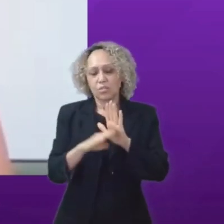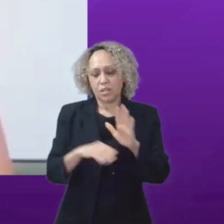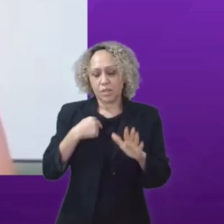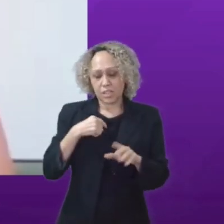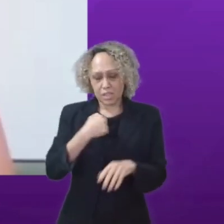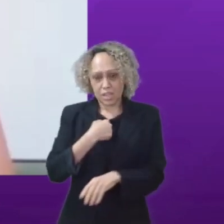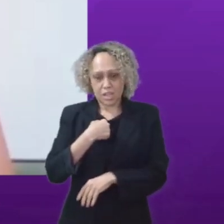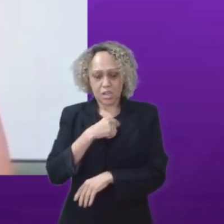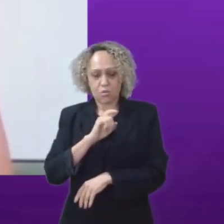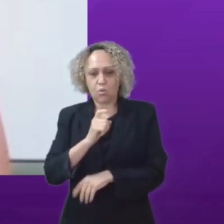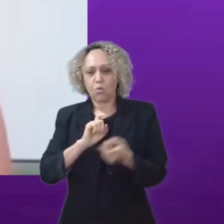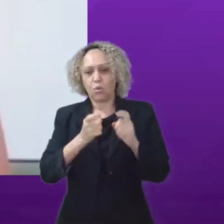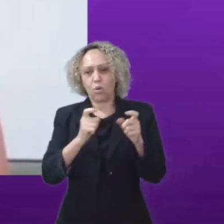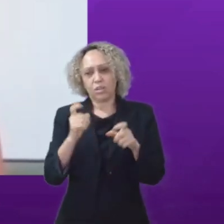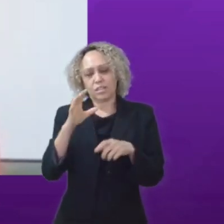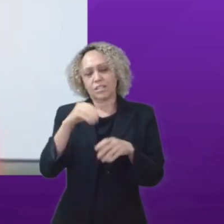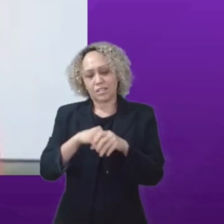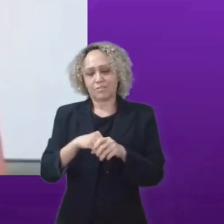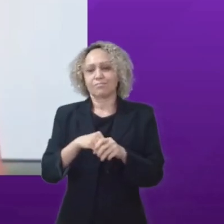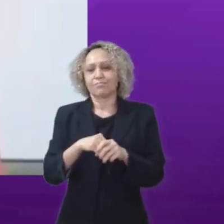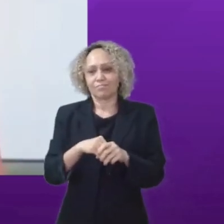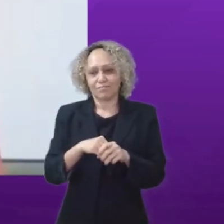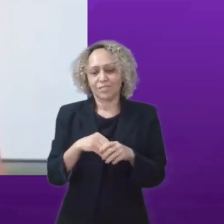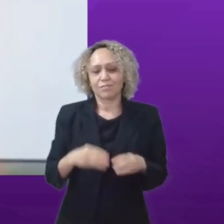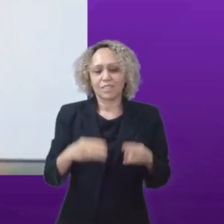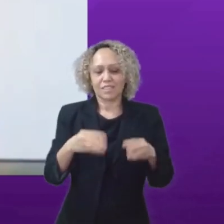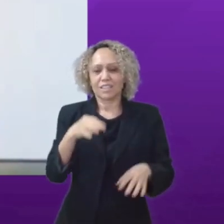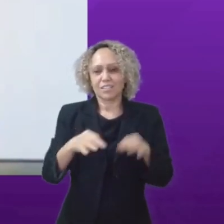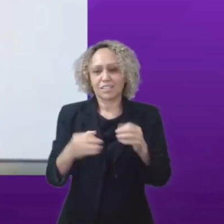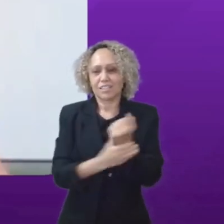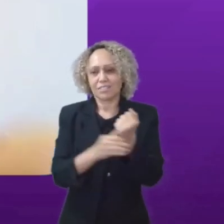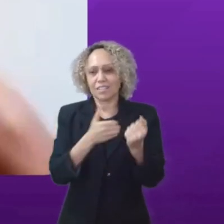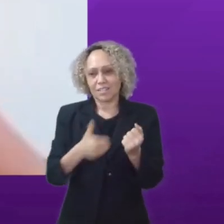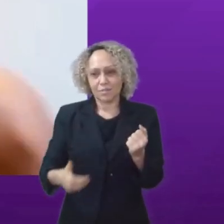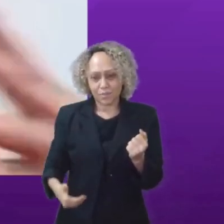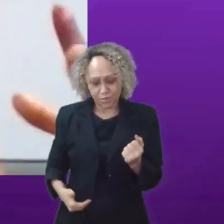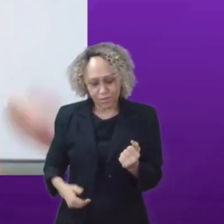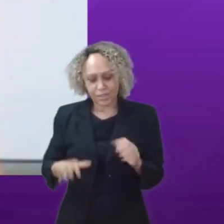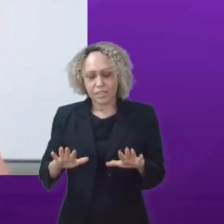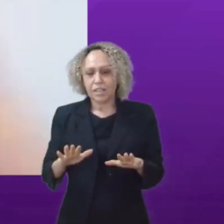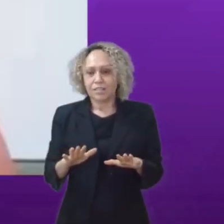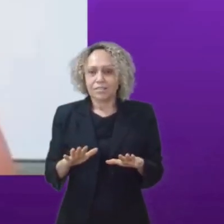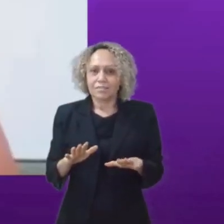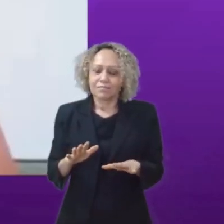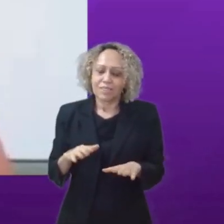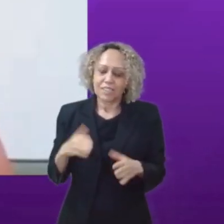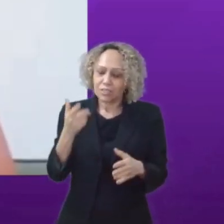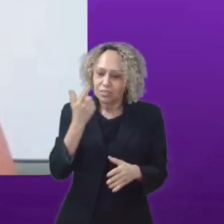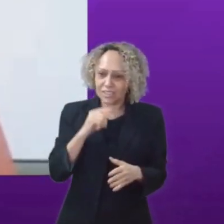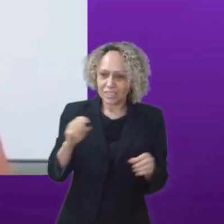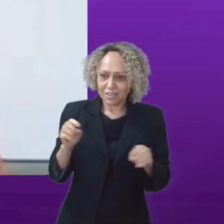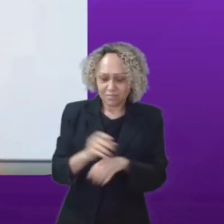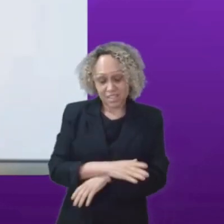Pública. Então, para também não terminar essa aula aqui, esse bate-papo numa perspectiva de nossa, né, a gente não tem